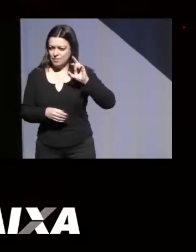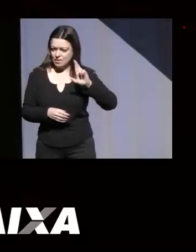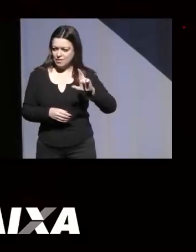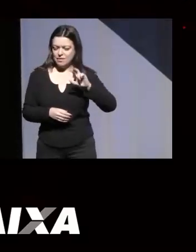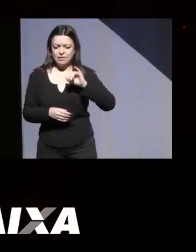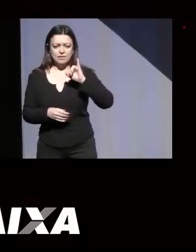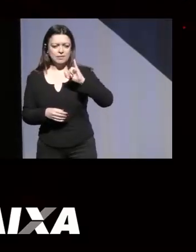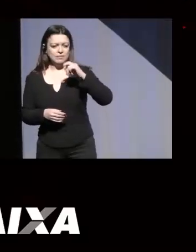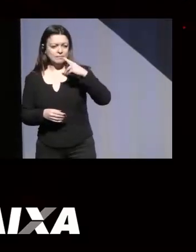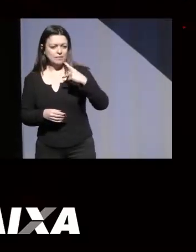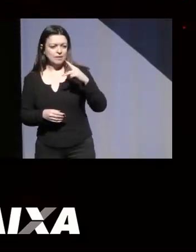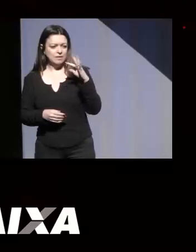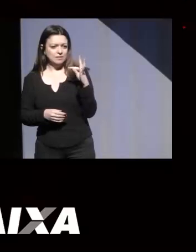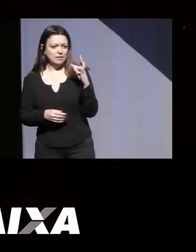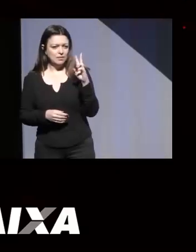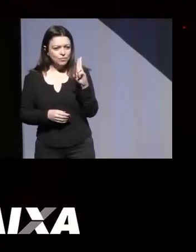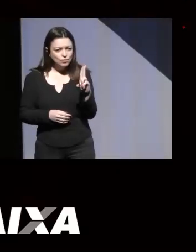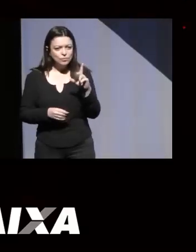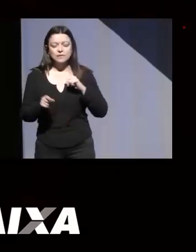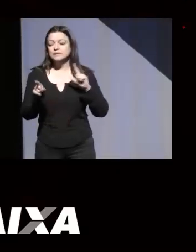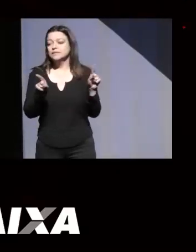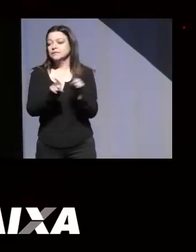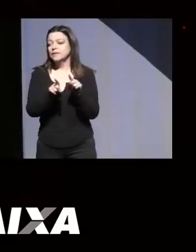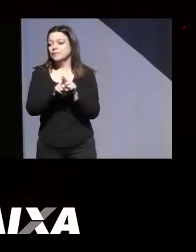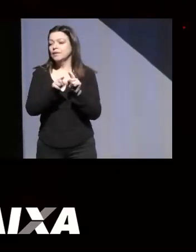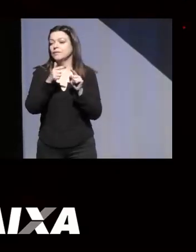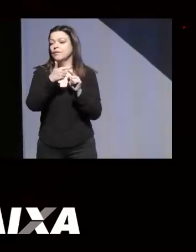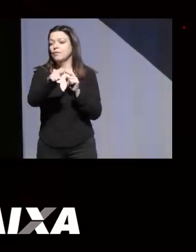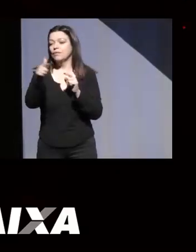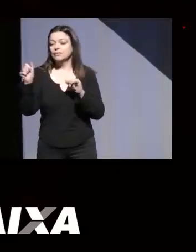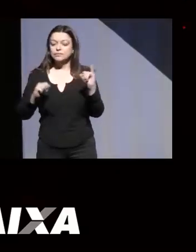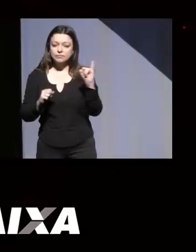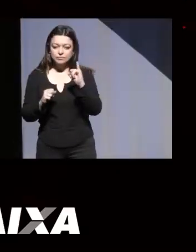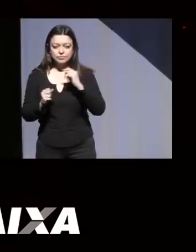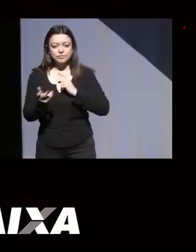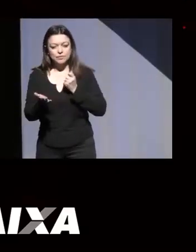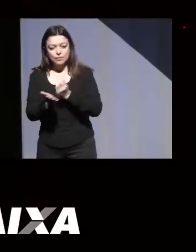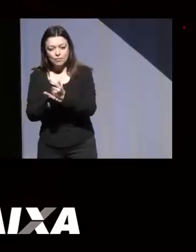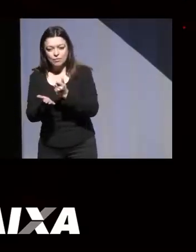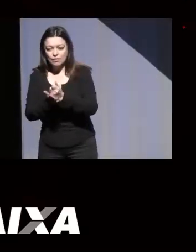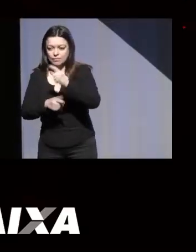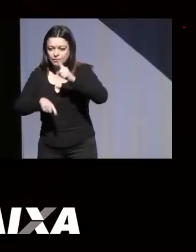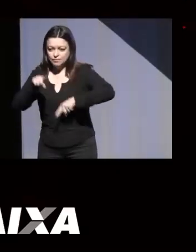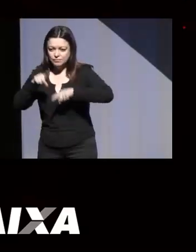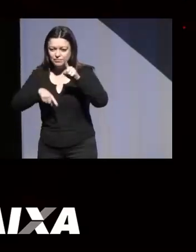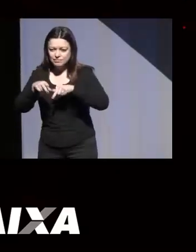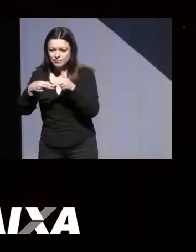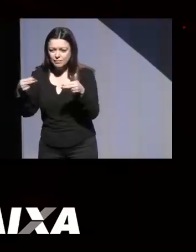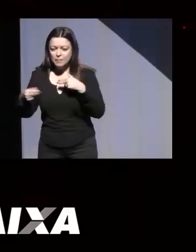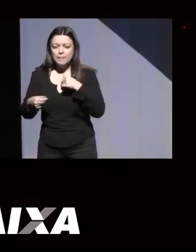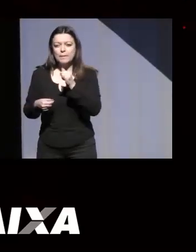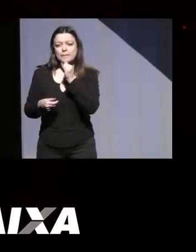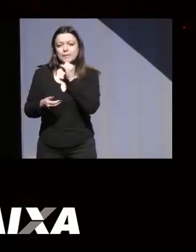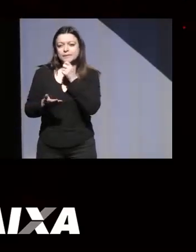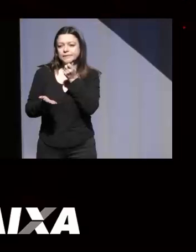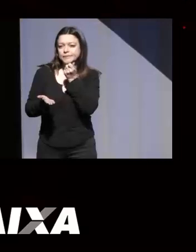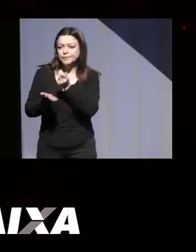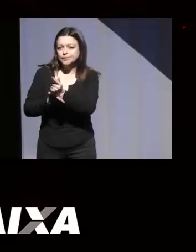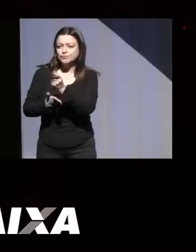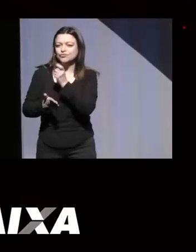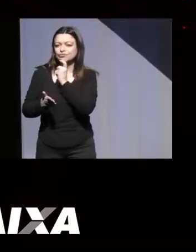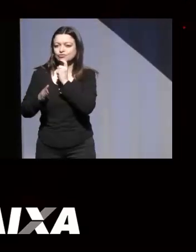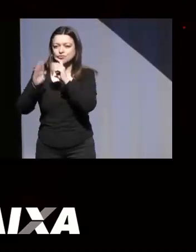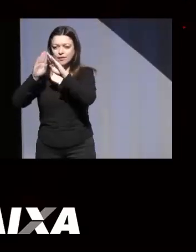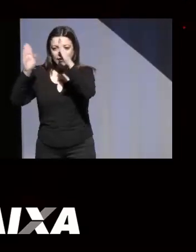etc., nem os indiretos que recaem no consumo. Então, quando a gente compra uma geladeira,